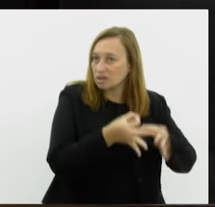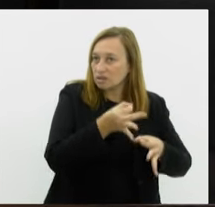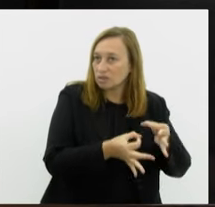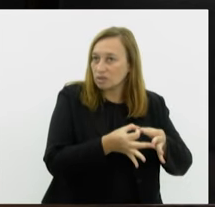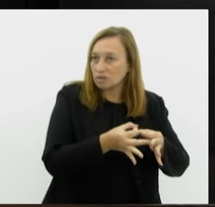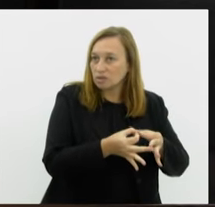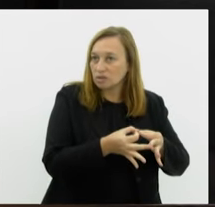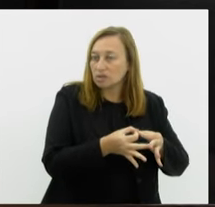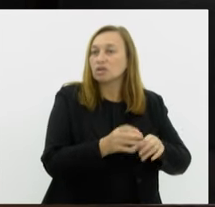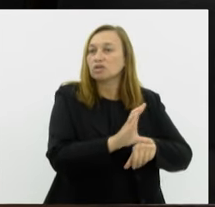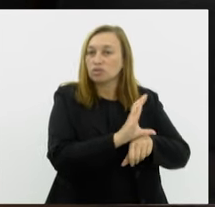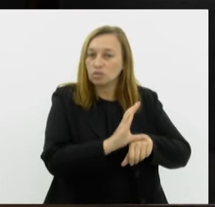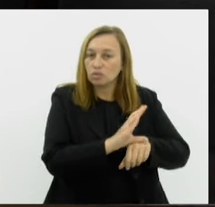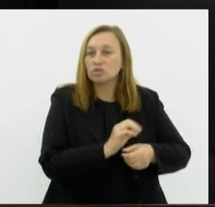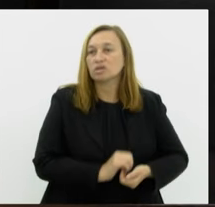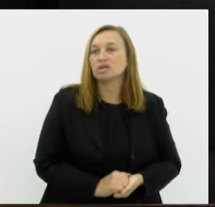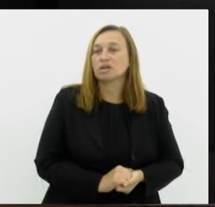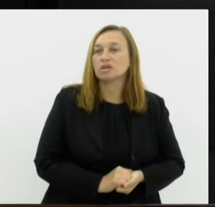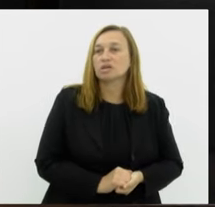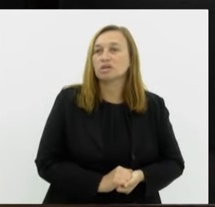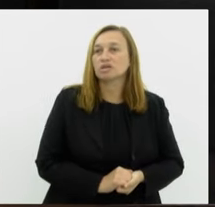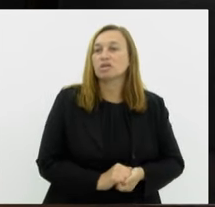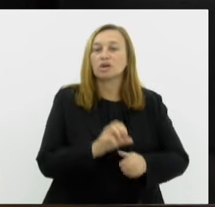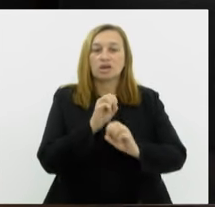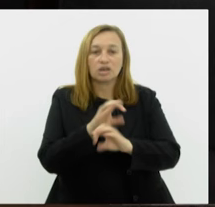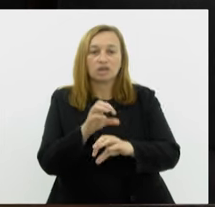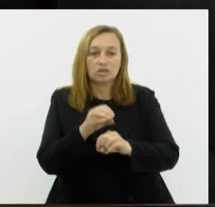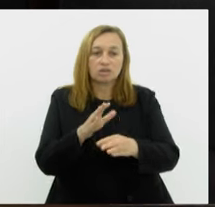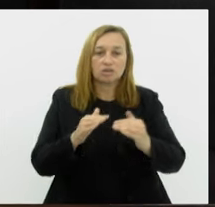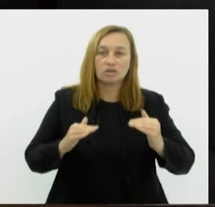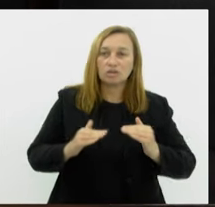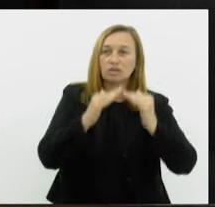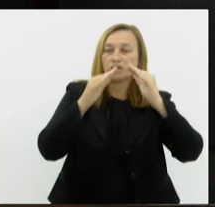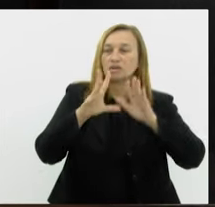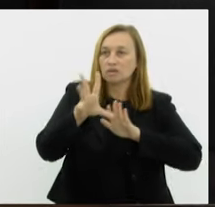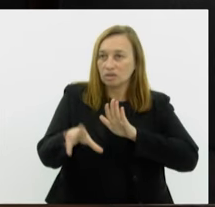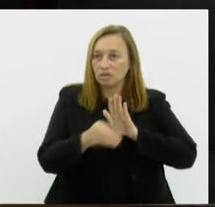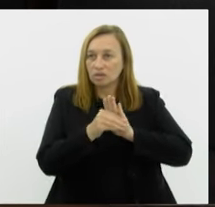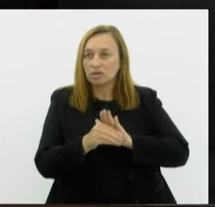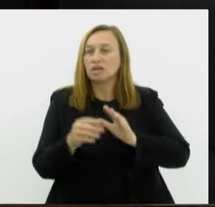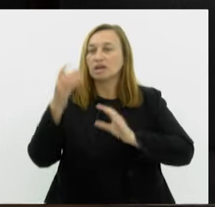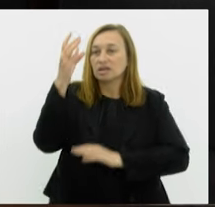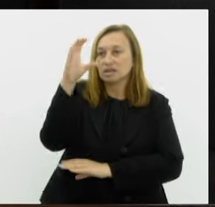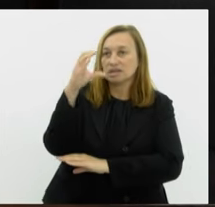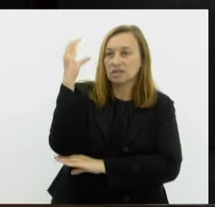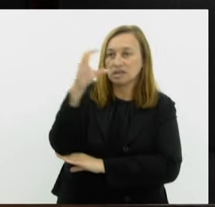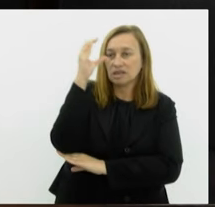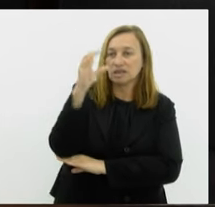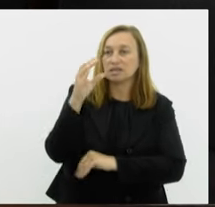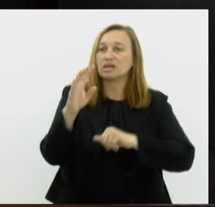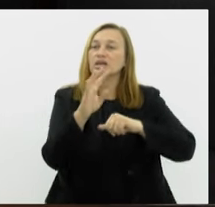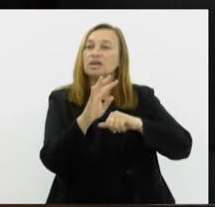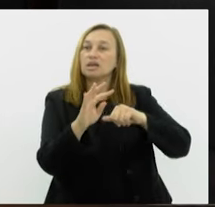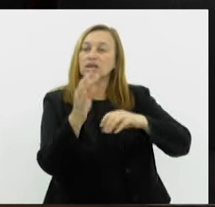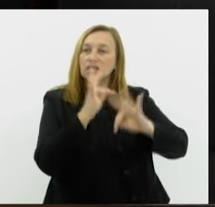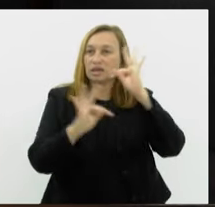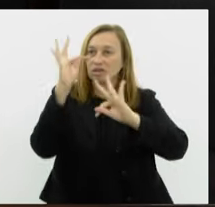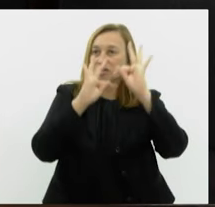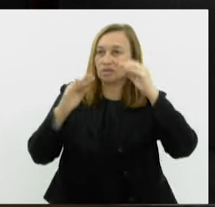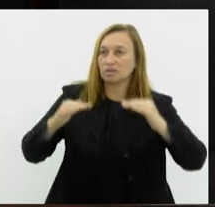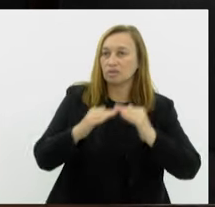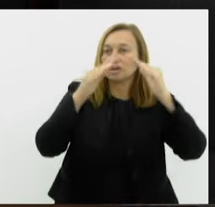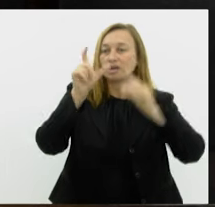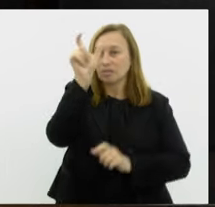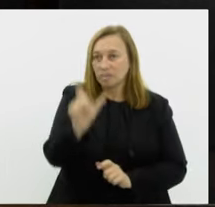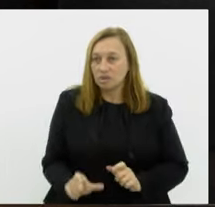pela Constitucionalidade, de Educação favorável com emendas, de Ciência e Tecnologia favorável, de Pessoa com